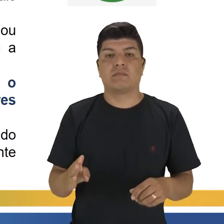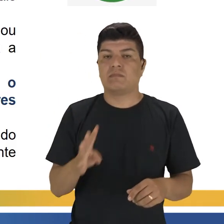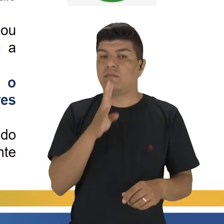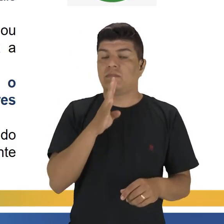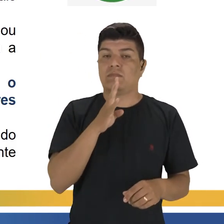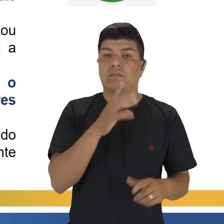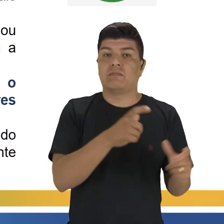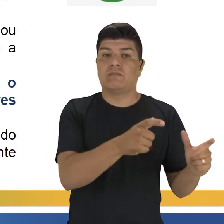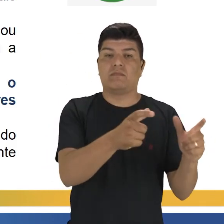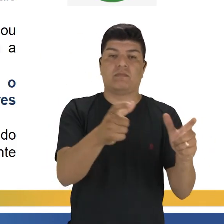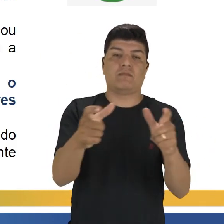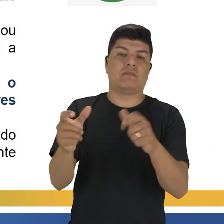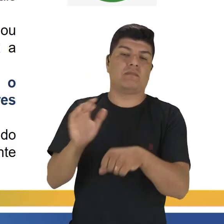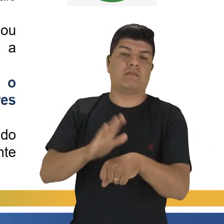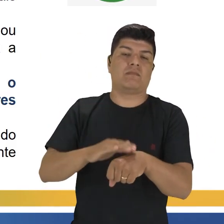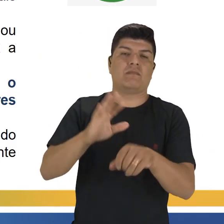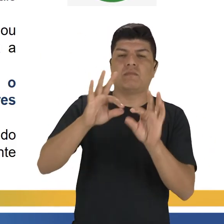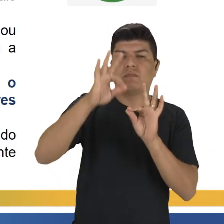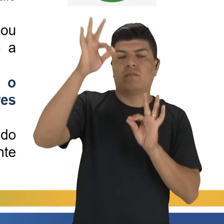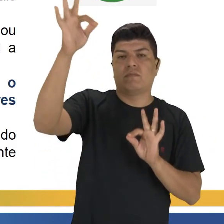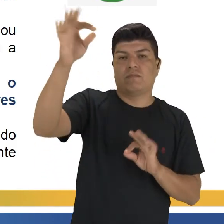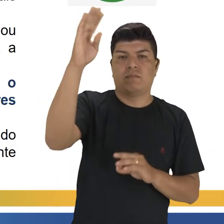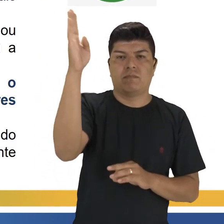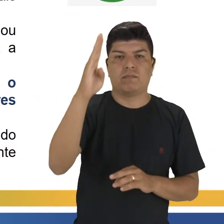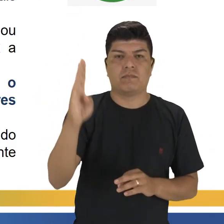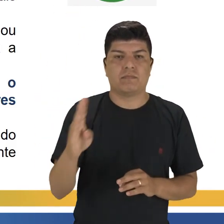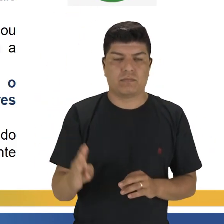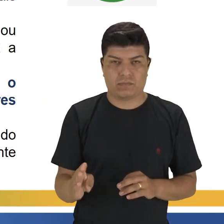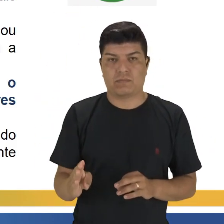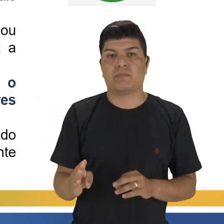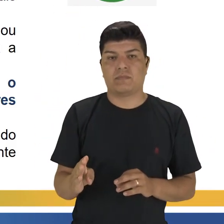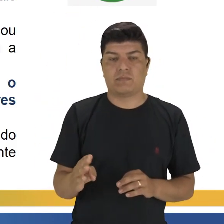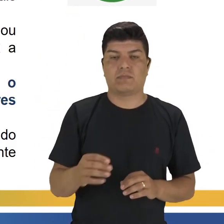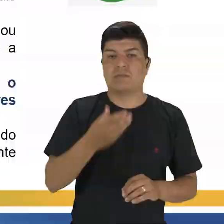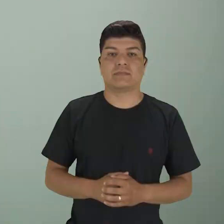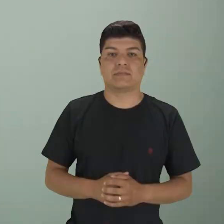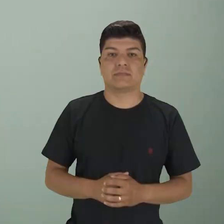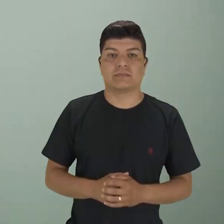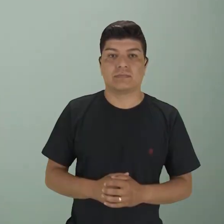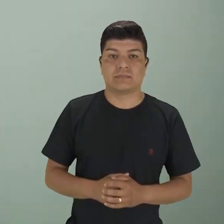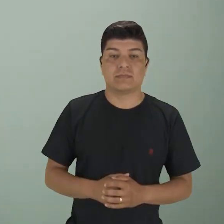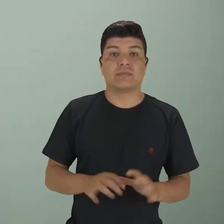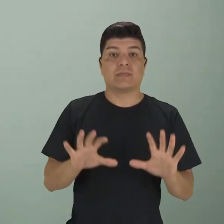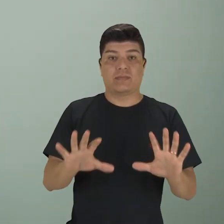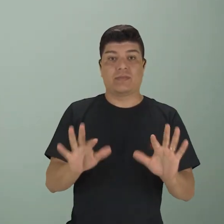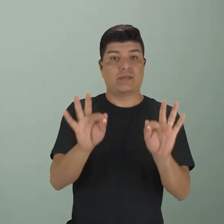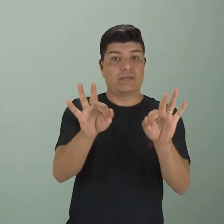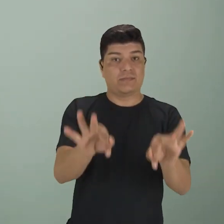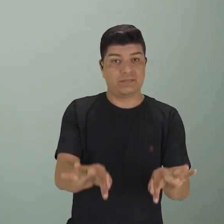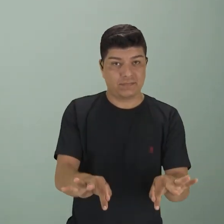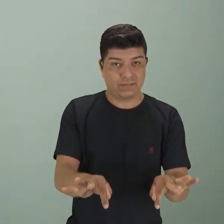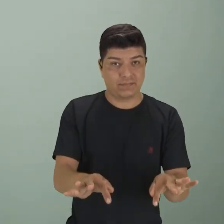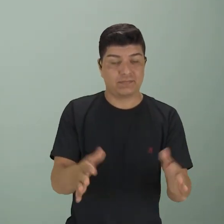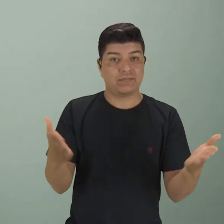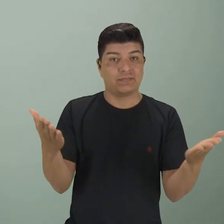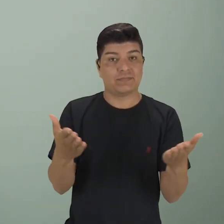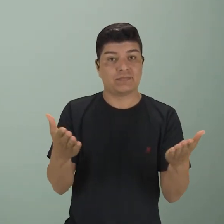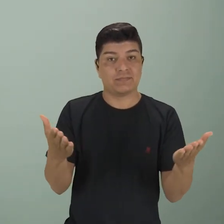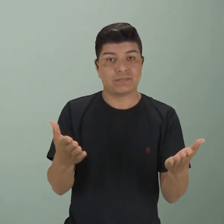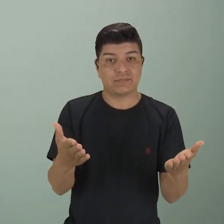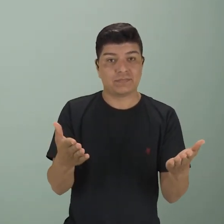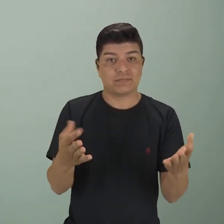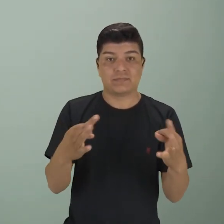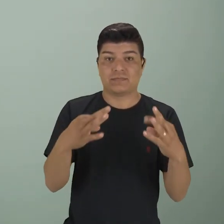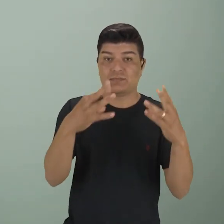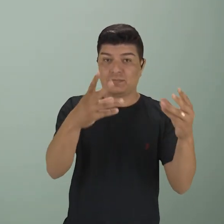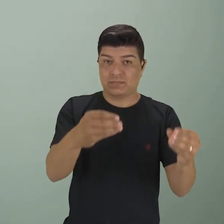a conhecer os lugares mais distantes do Brasil aos brasileiros. Então ficamos por aqui com toda